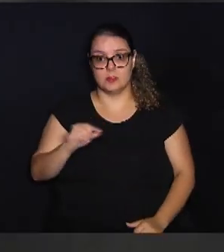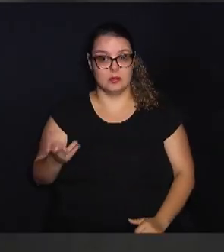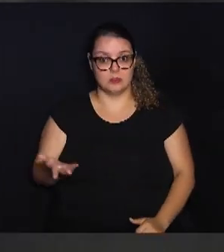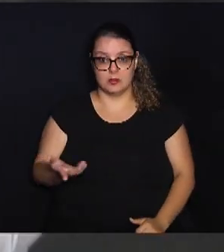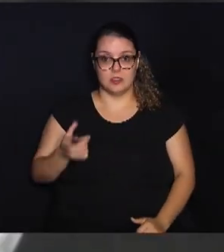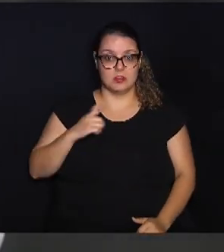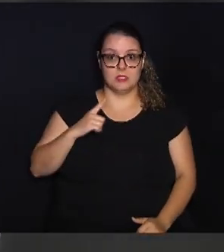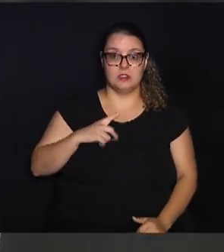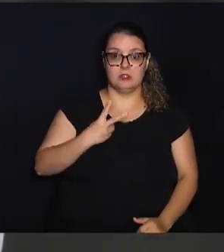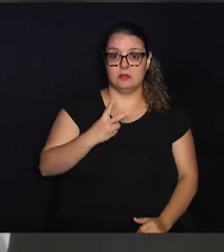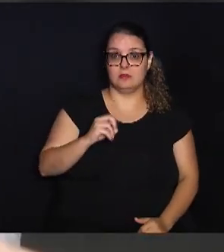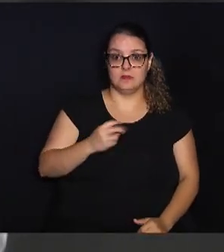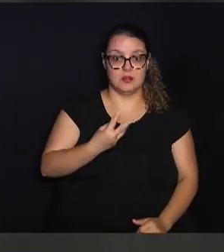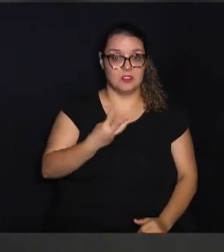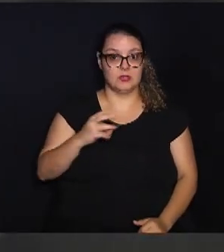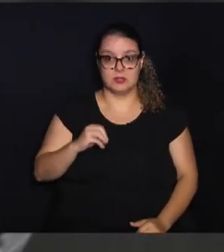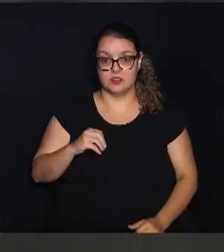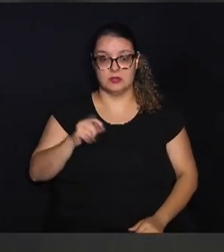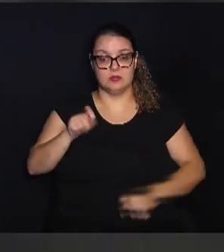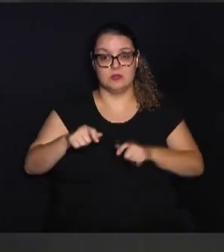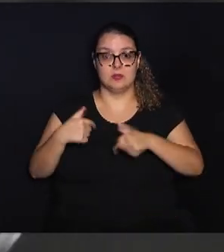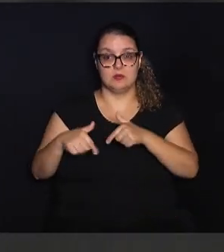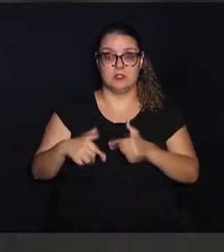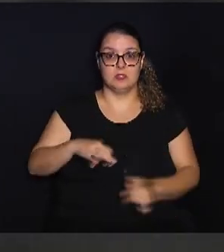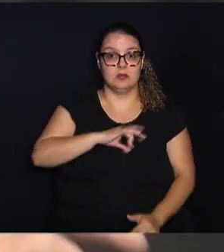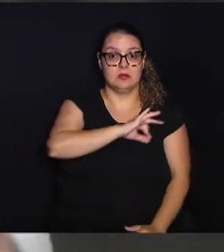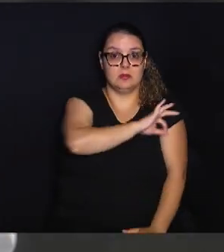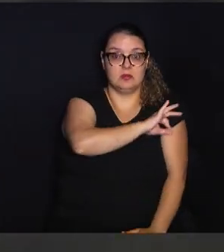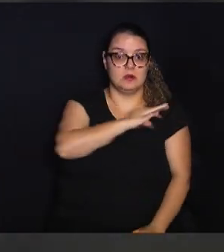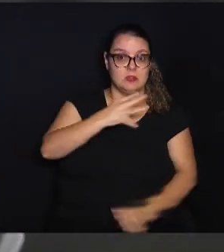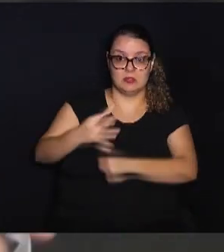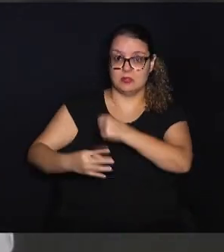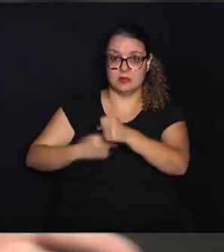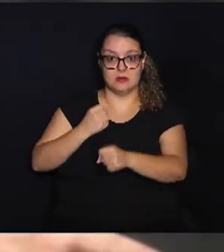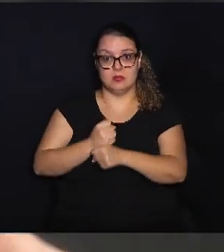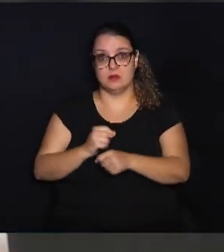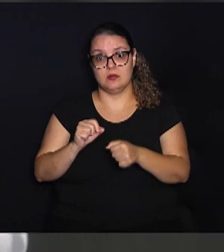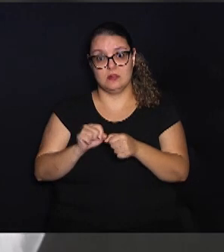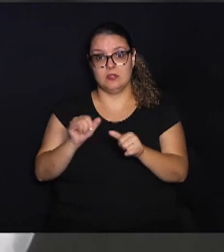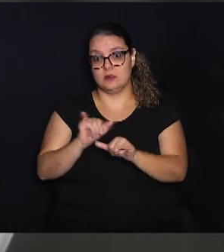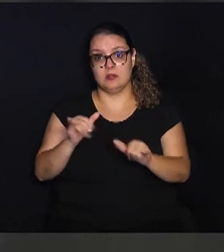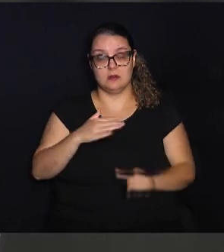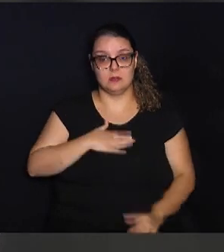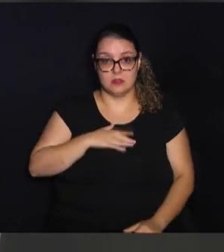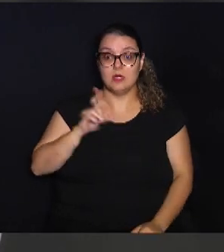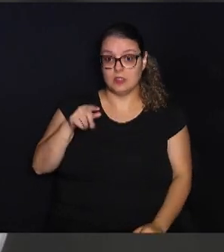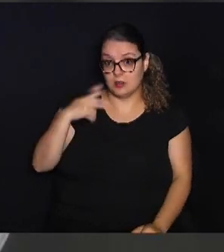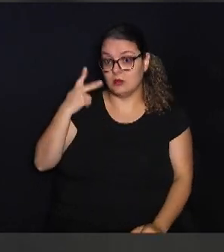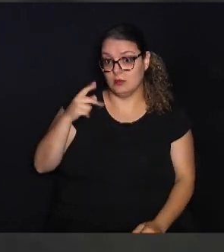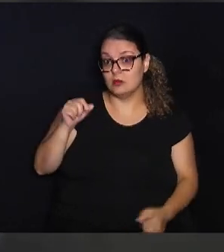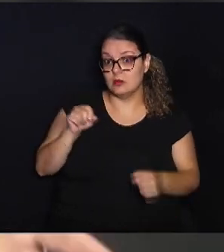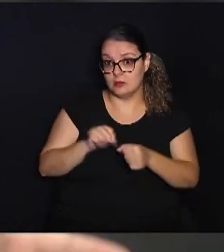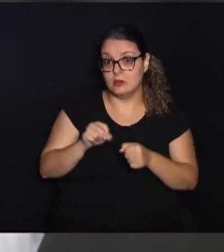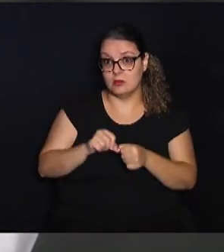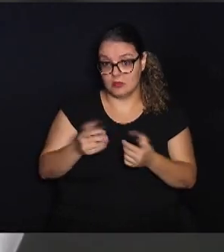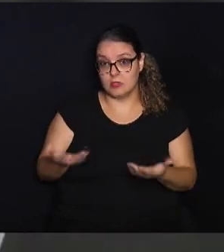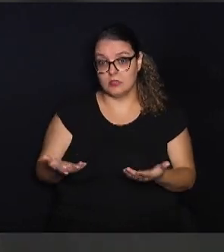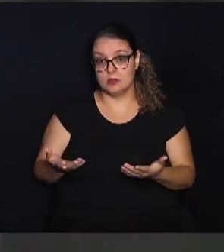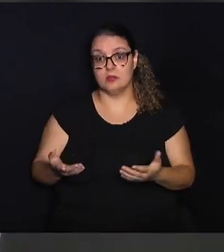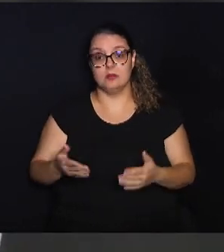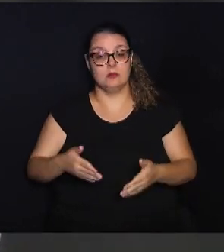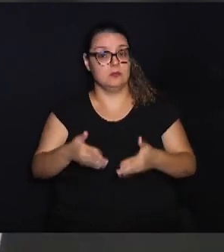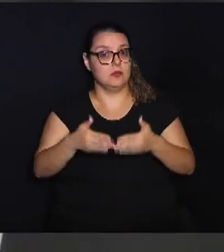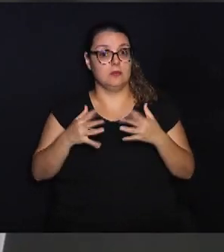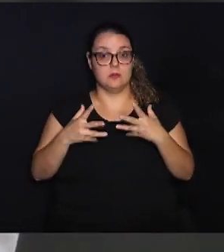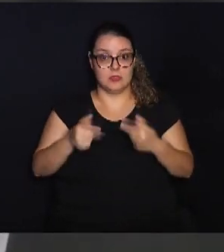teria 20, 30 pessoas trabalhando para mim na prefeitura durante 4 anos, fazendo campanha para mim, que é o que os vereadores fazem, fazendo favor para todo